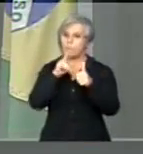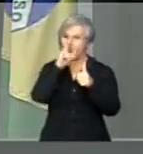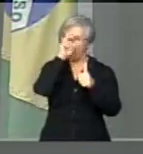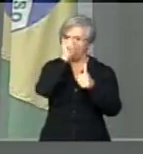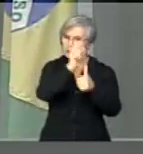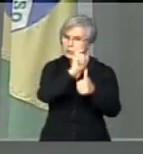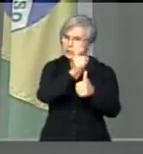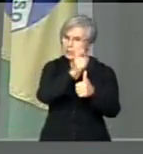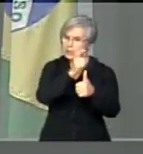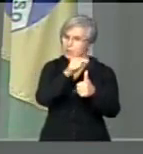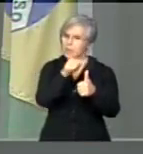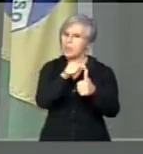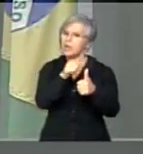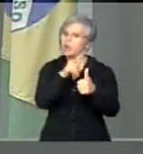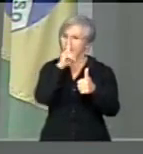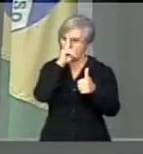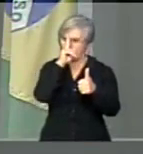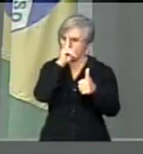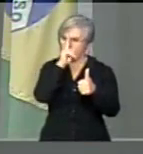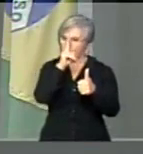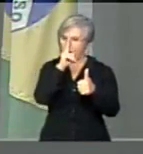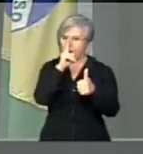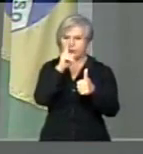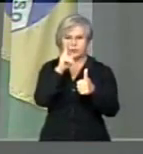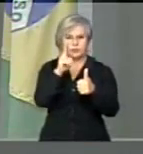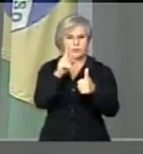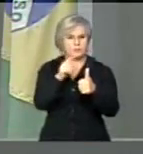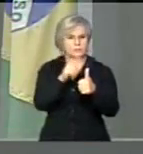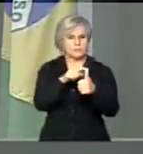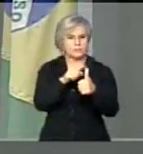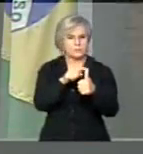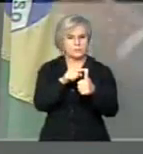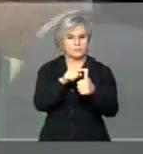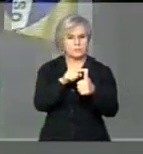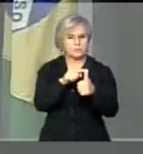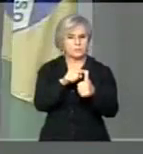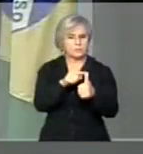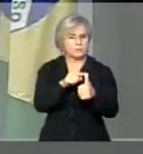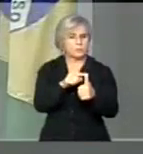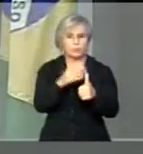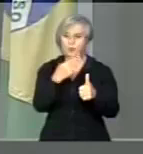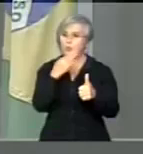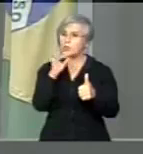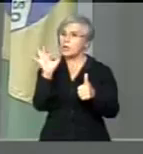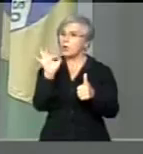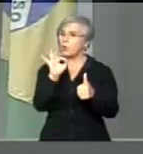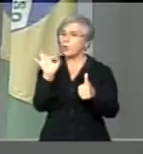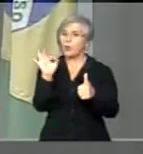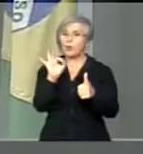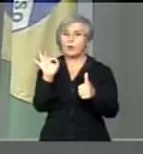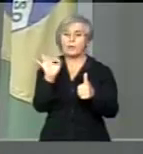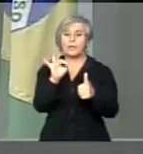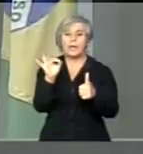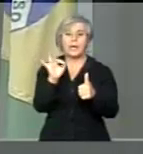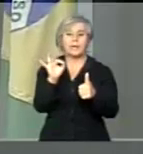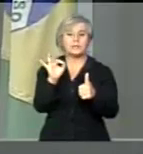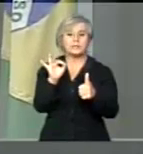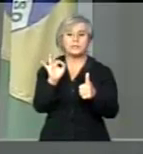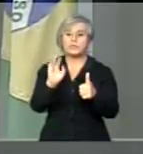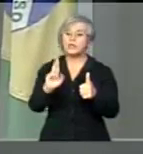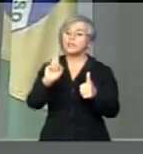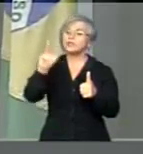uma instituição forte que é a cultura presidencial brasileira, não conhece nenhuma outra solução